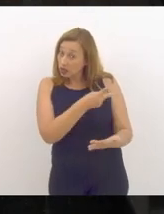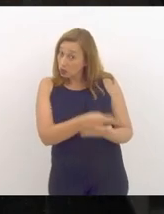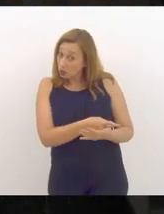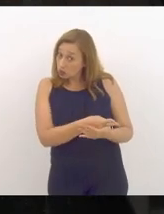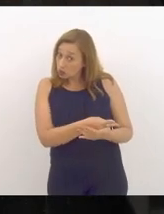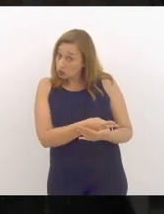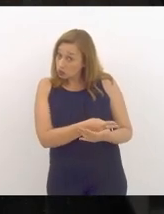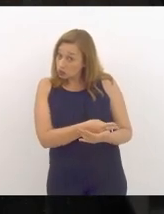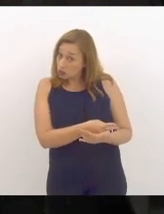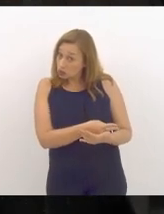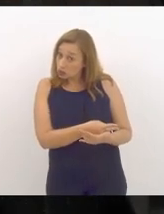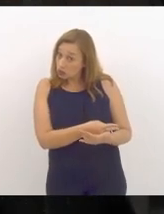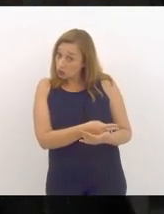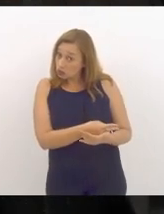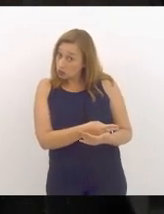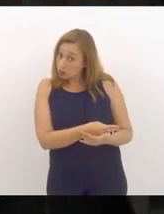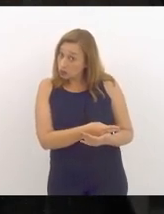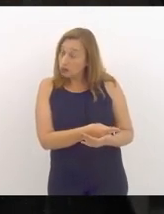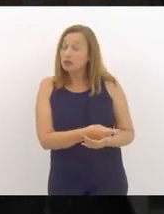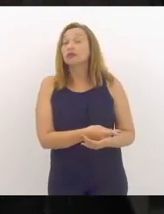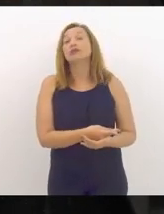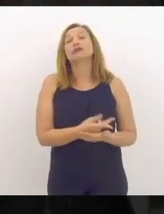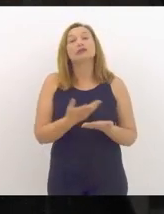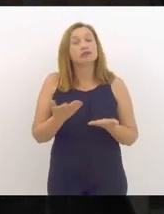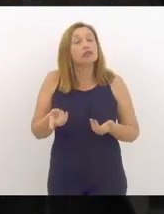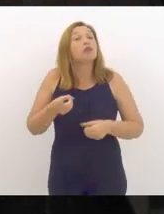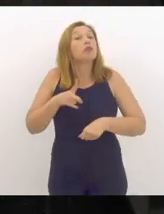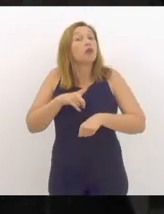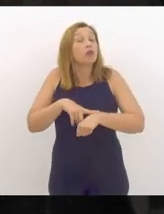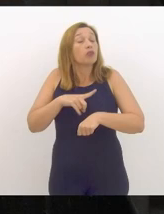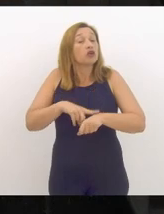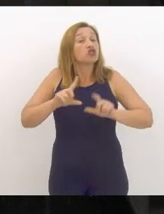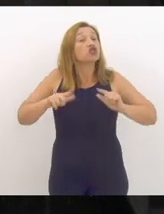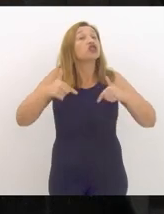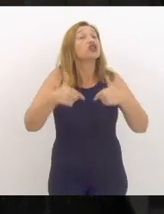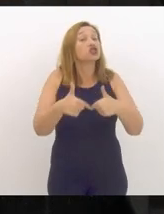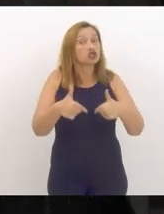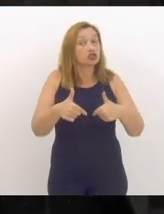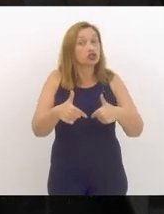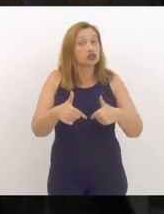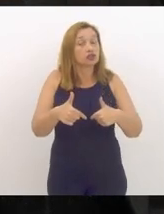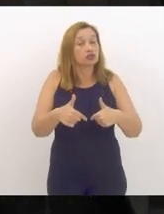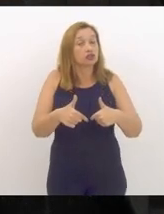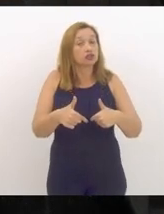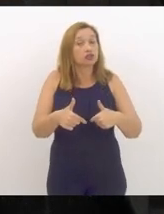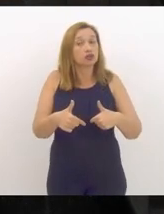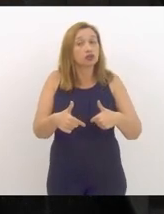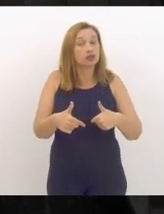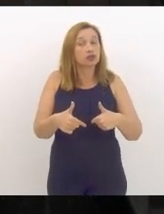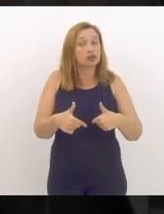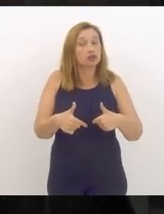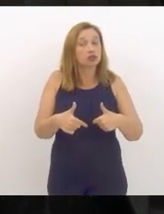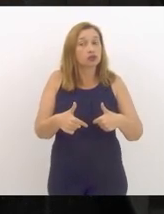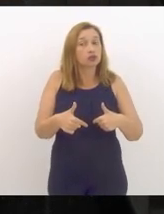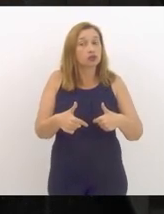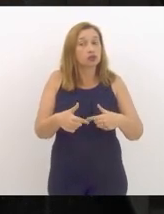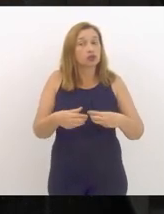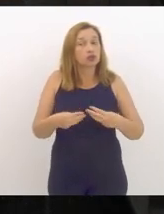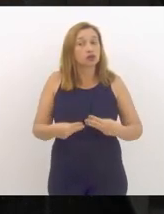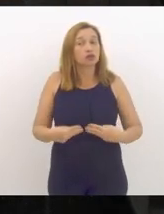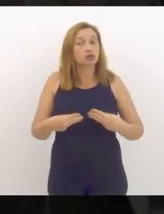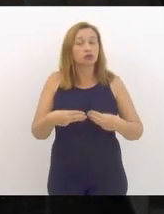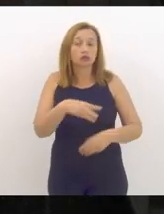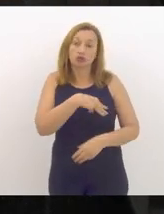irregularidades, aí é hora de entrar em ação o respectivo ministérios